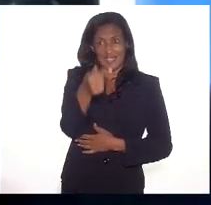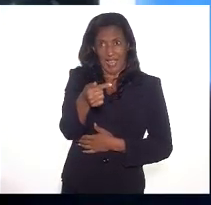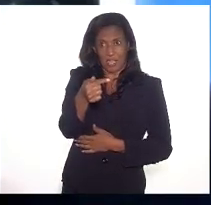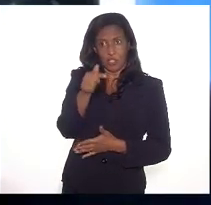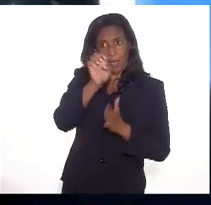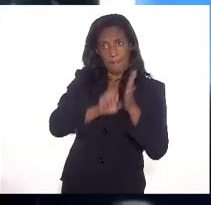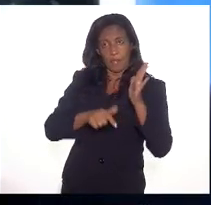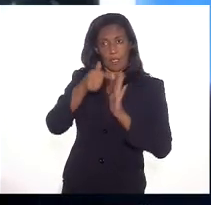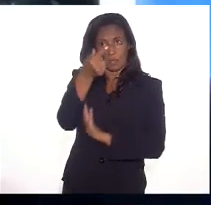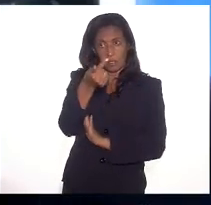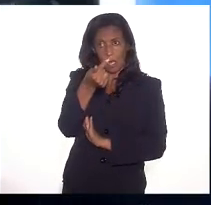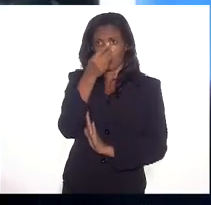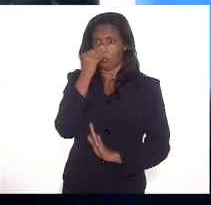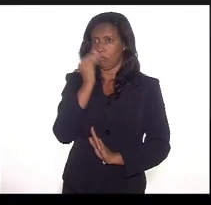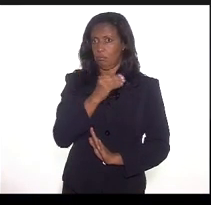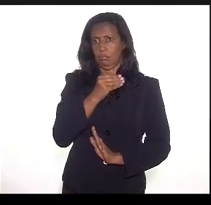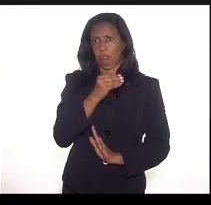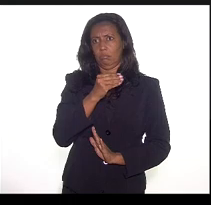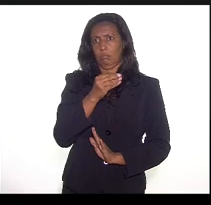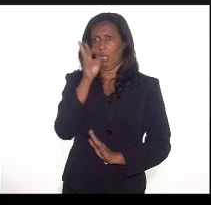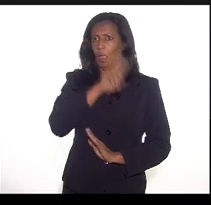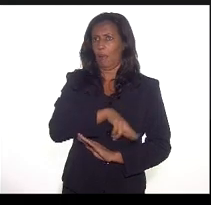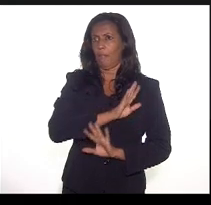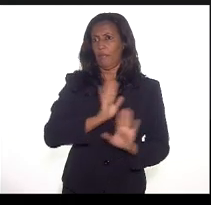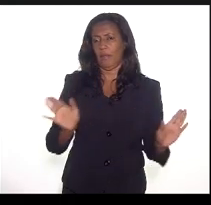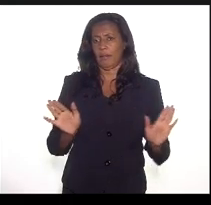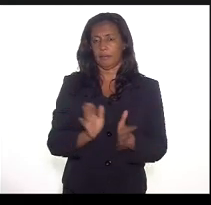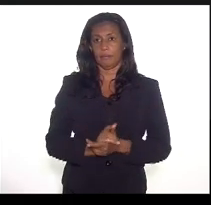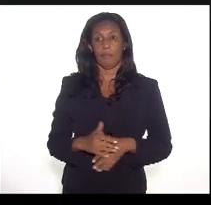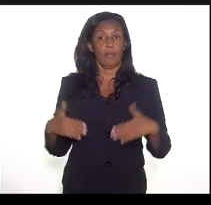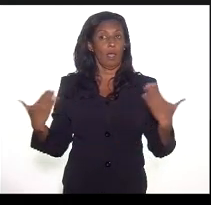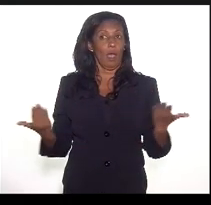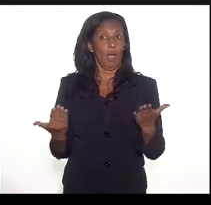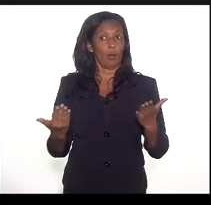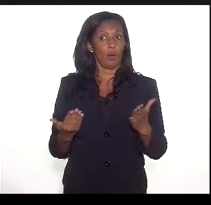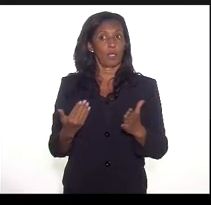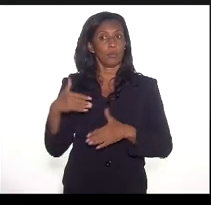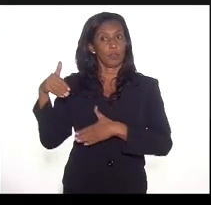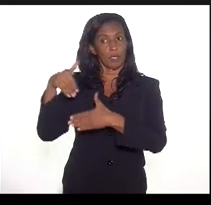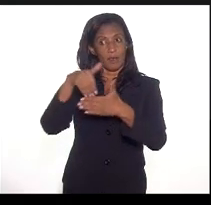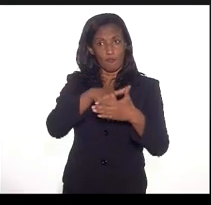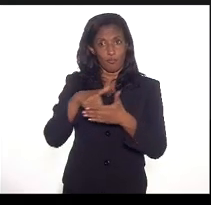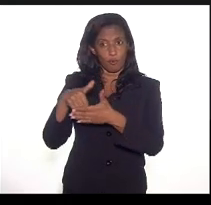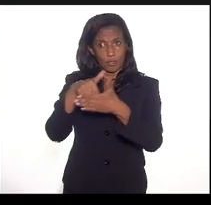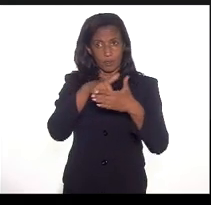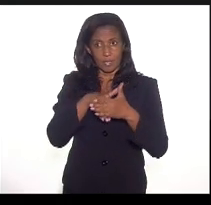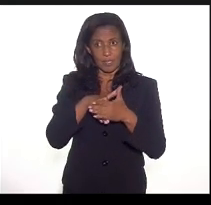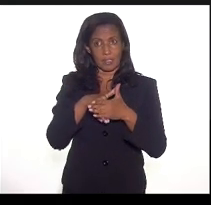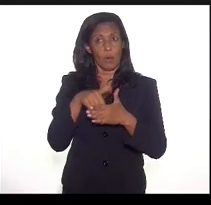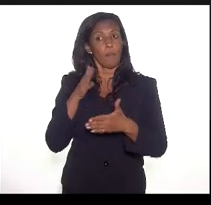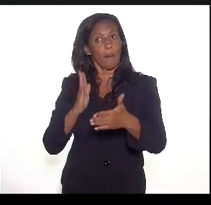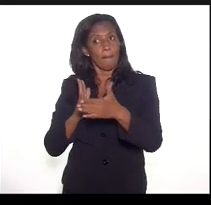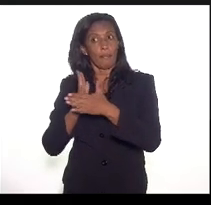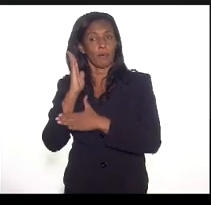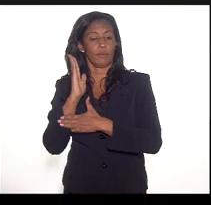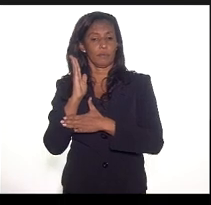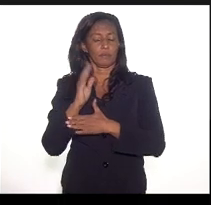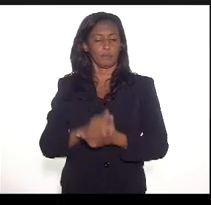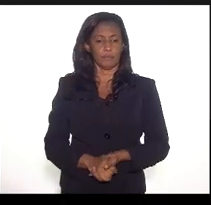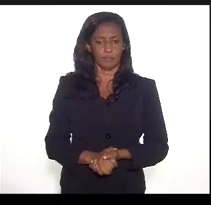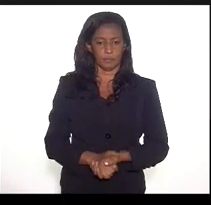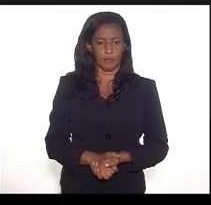Foi rejeitada. Então, foi rejeitada. Aí agora nós estamos colocando em votação o destaque para aprovação. Para pedindo, aprovação. Presidente, estou